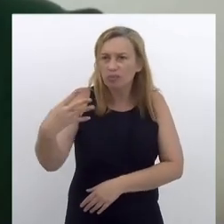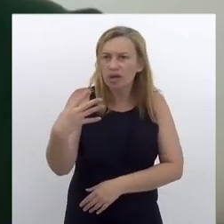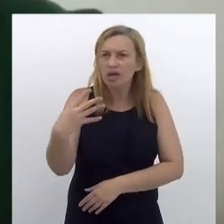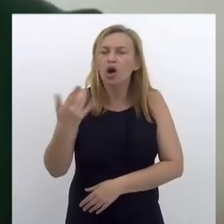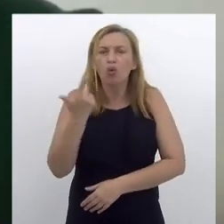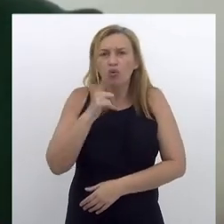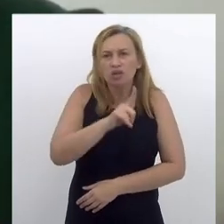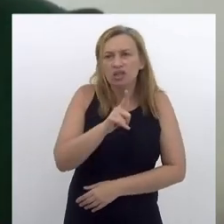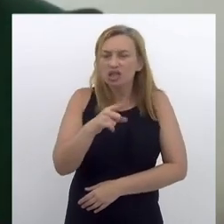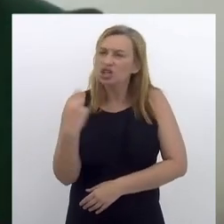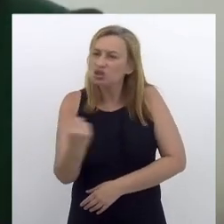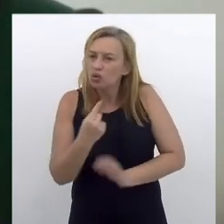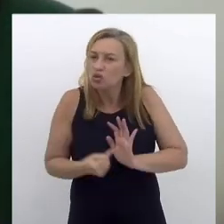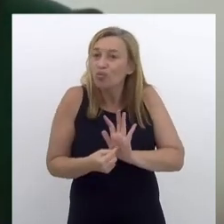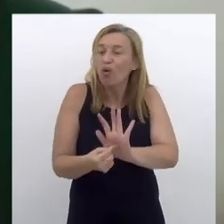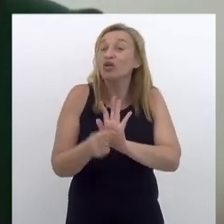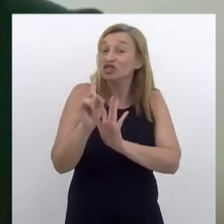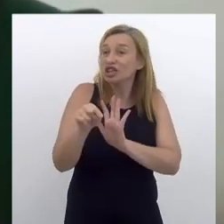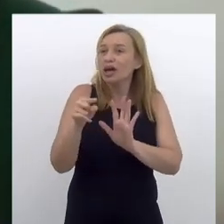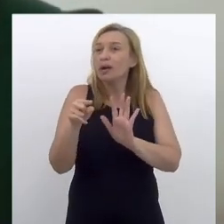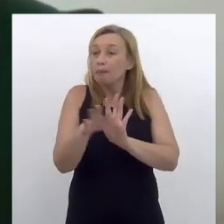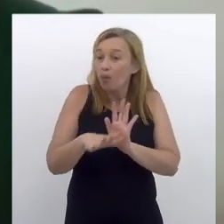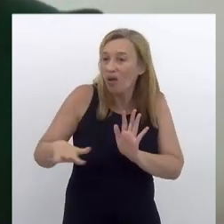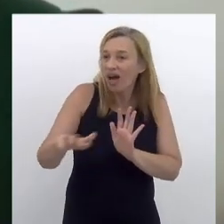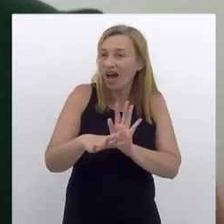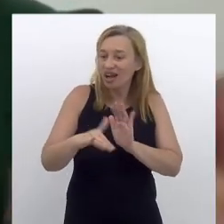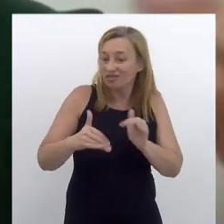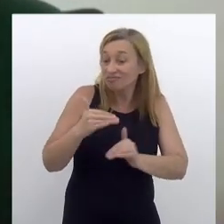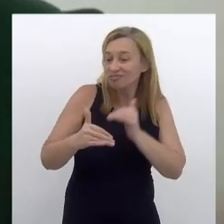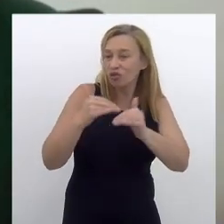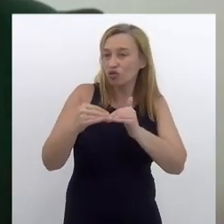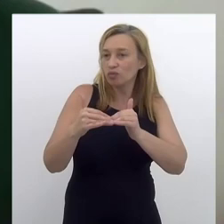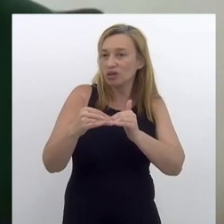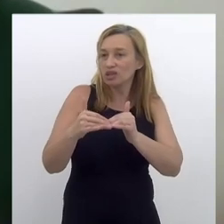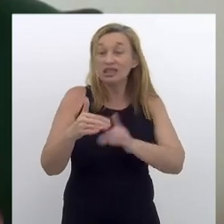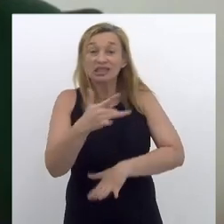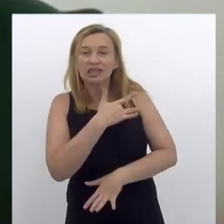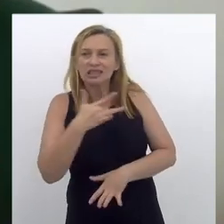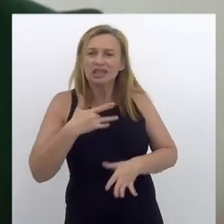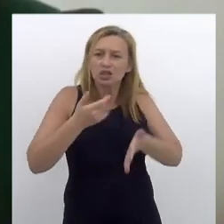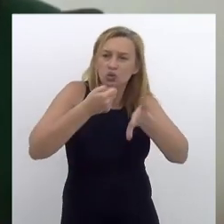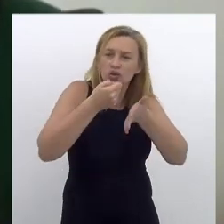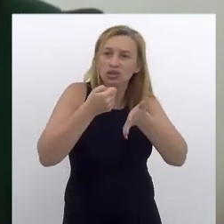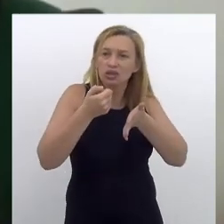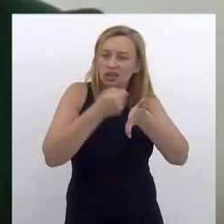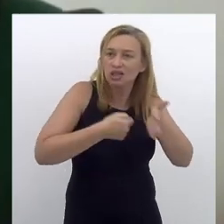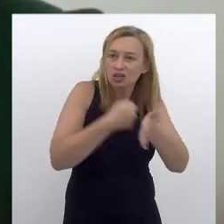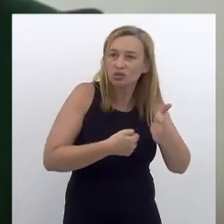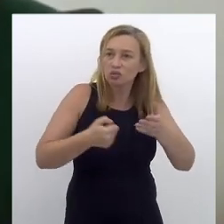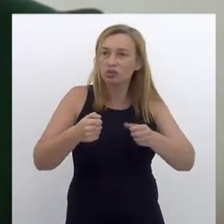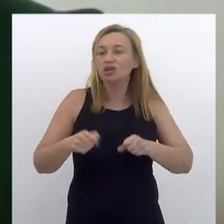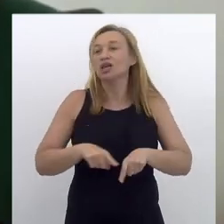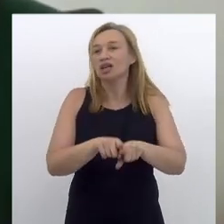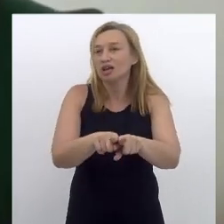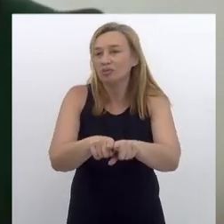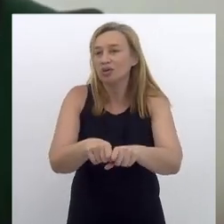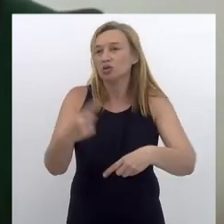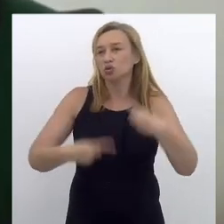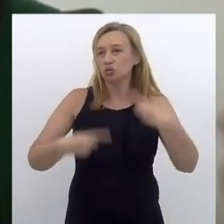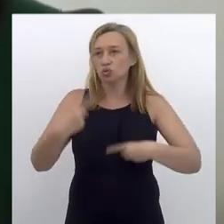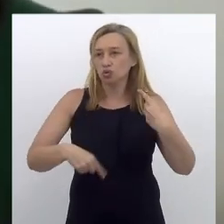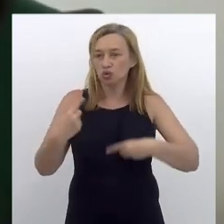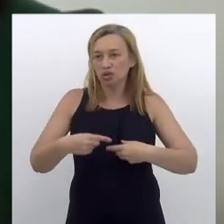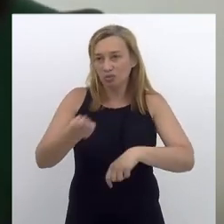4B, é possível que a gente mostre, né, na evolução e nessa luta, o quanto a economia e política